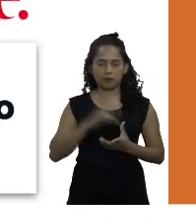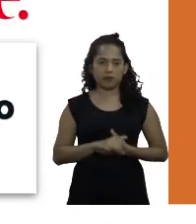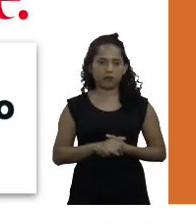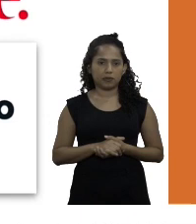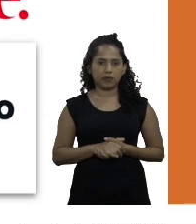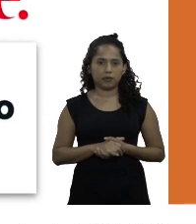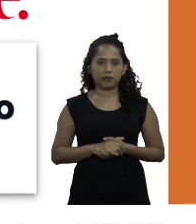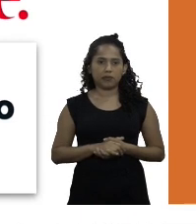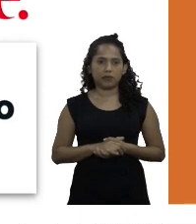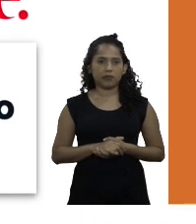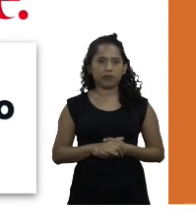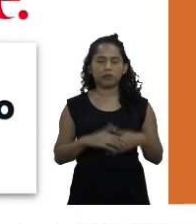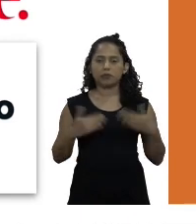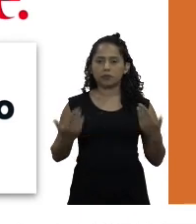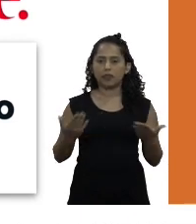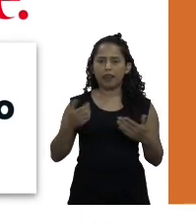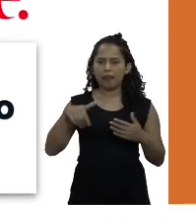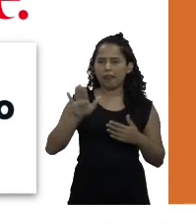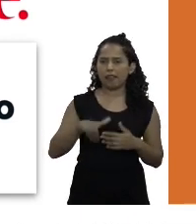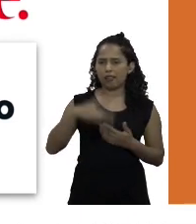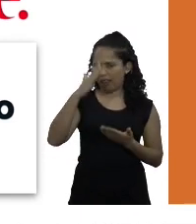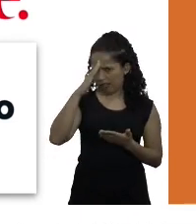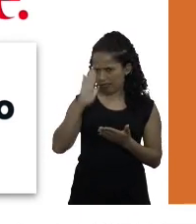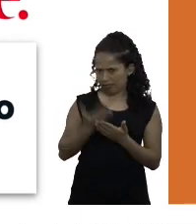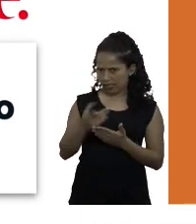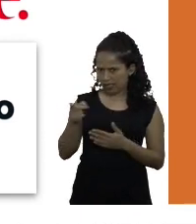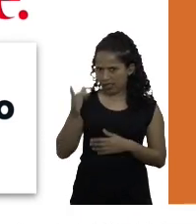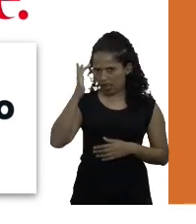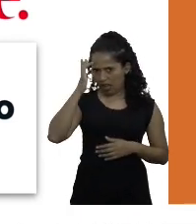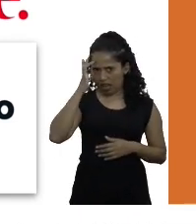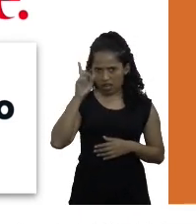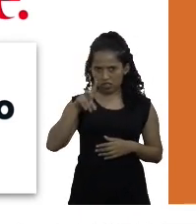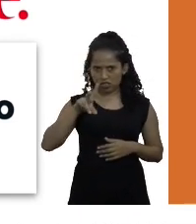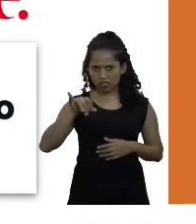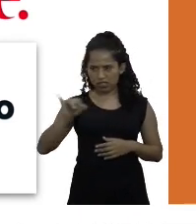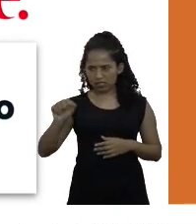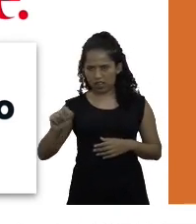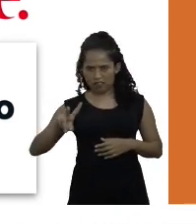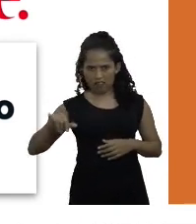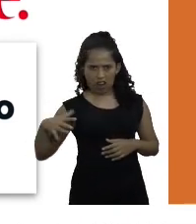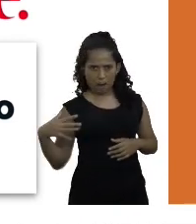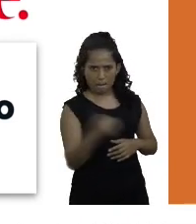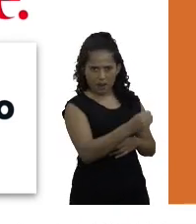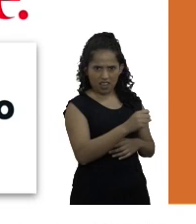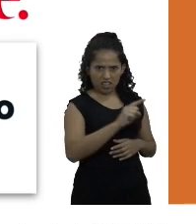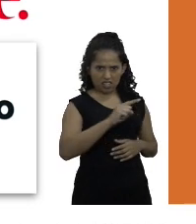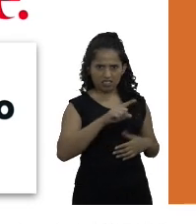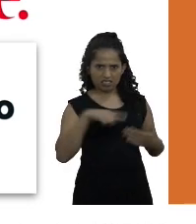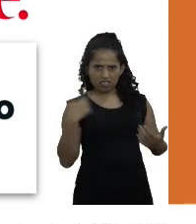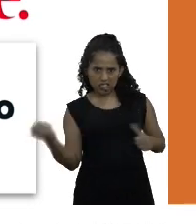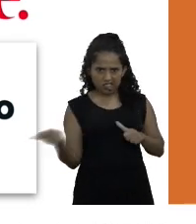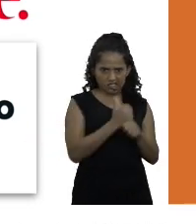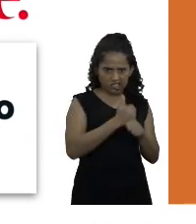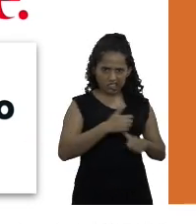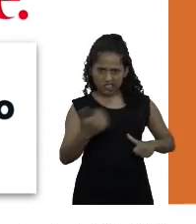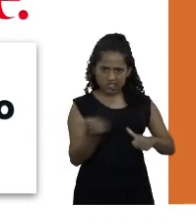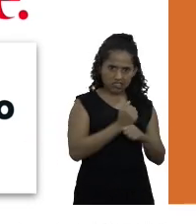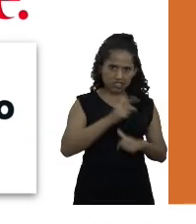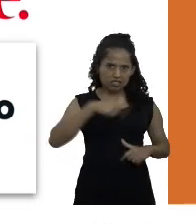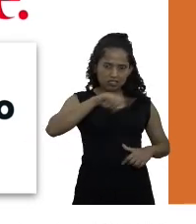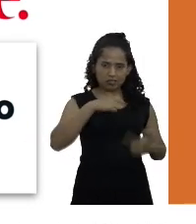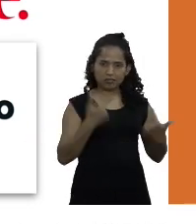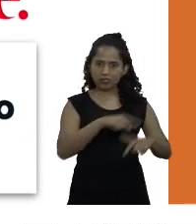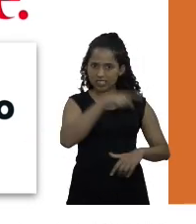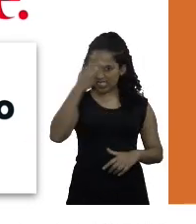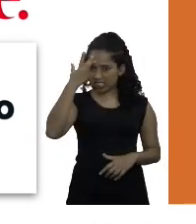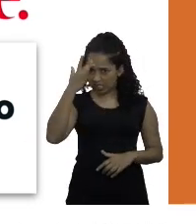contas, gente, quem é que acredita que a inteligência artificial vai tomar nosso trabalho? Porque eu quero interação, interatividade. Levanta a mão quem acredita